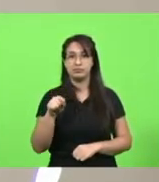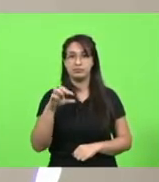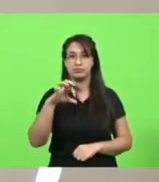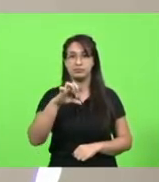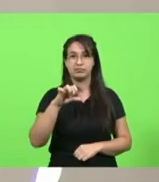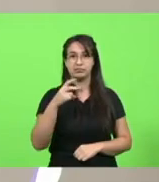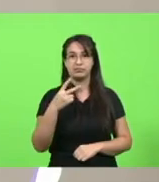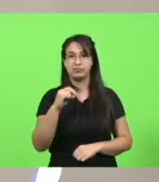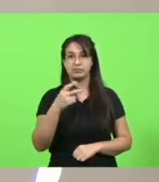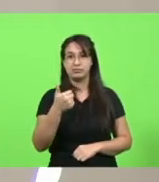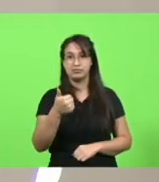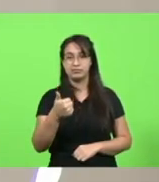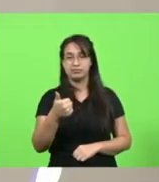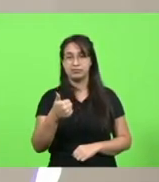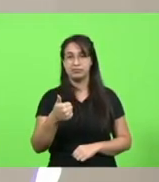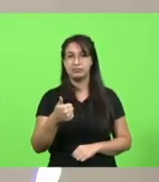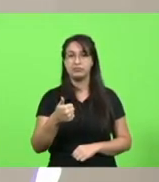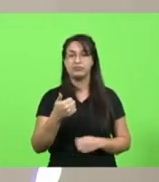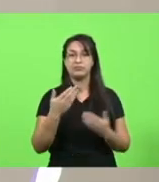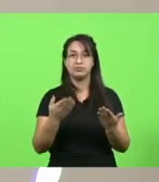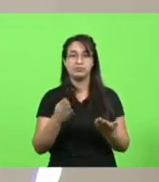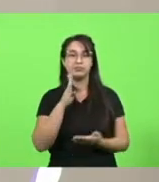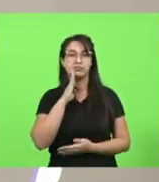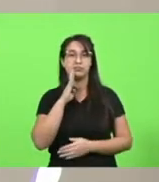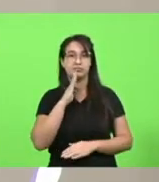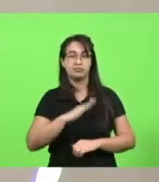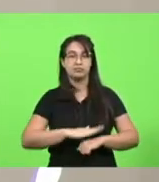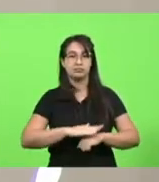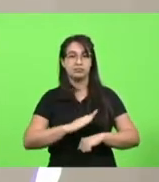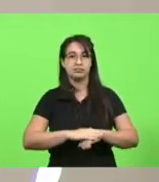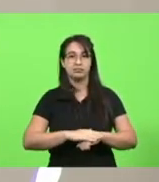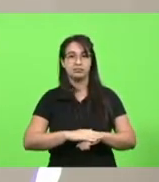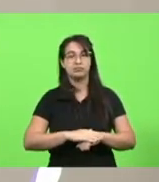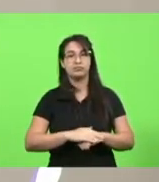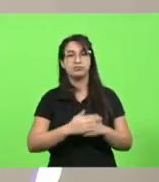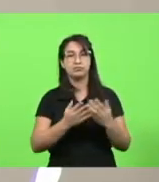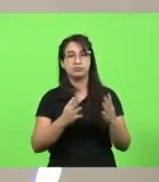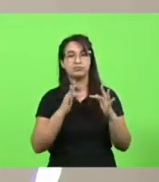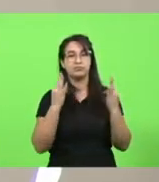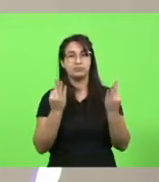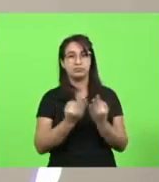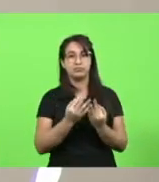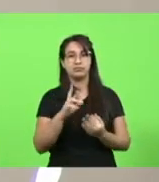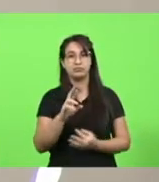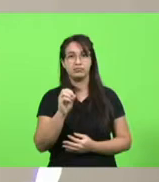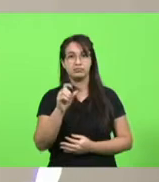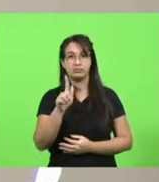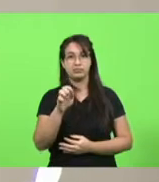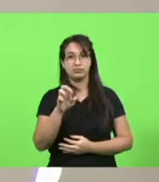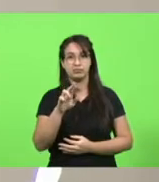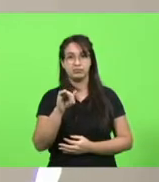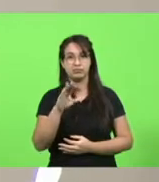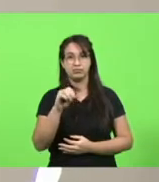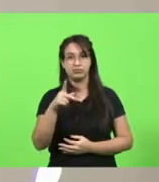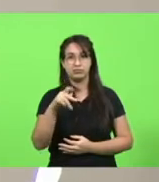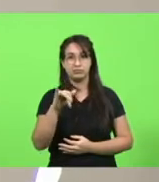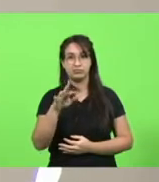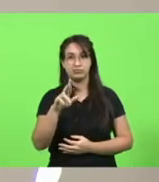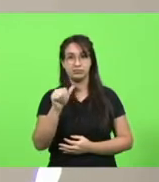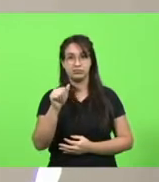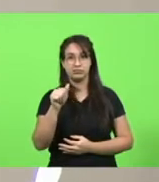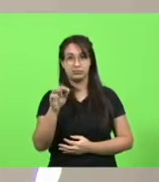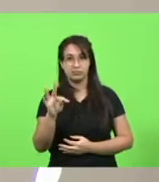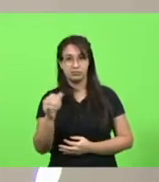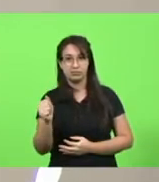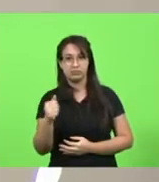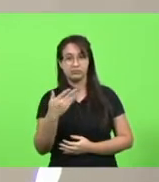277.9/2021, autor deputado Nilson Berlanda, manifestando os familiares do senhor Rogério Pereira Pirata, pesar pelo seu falecimento. Em